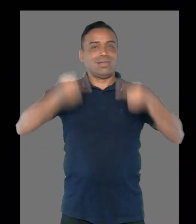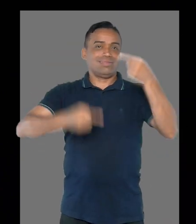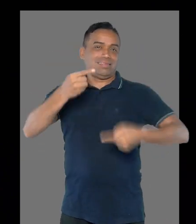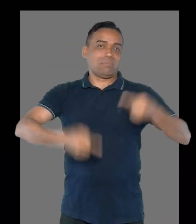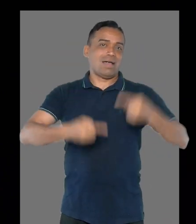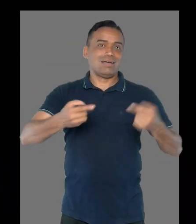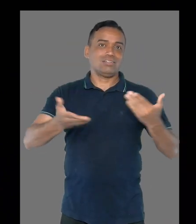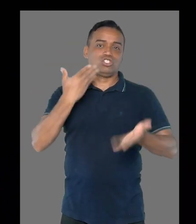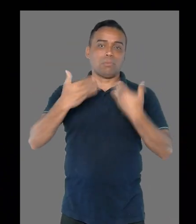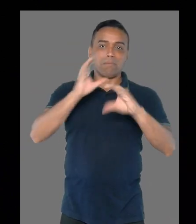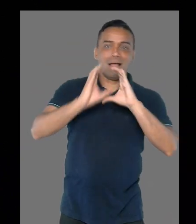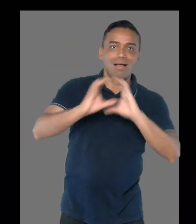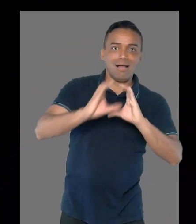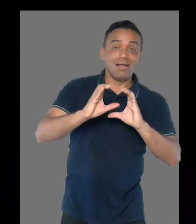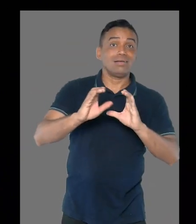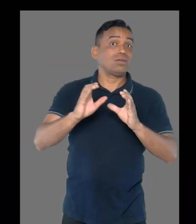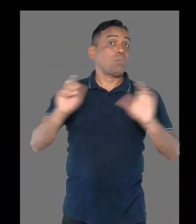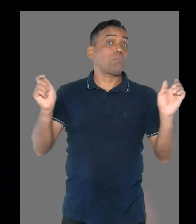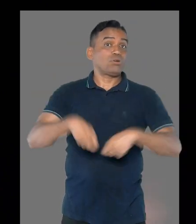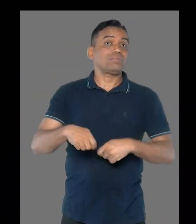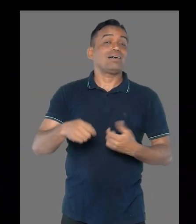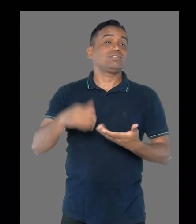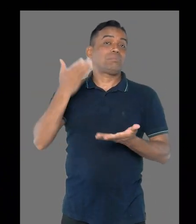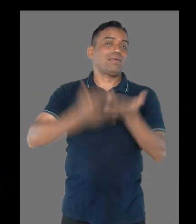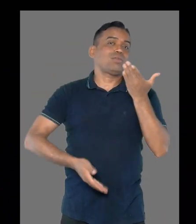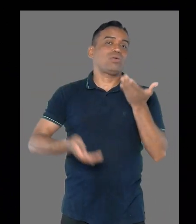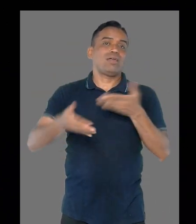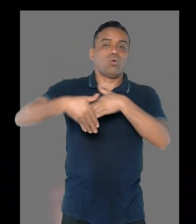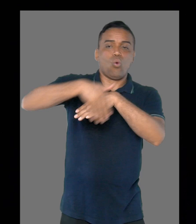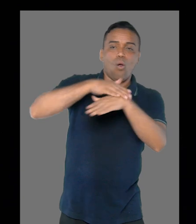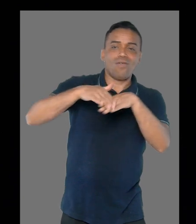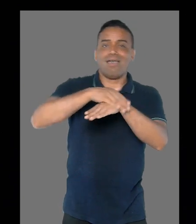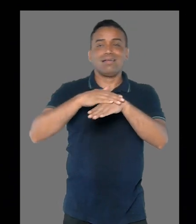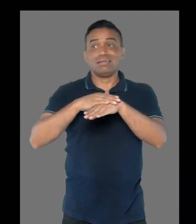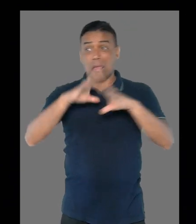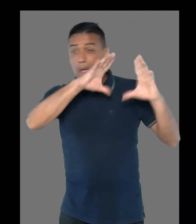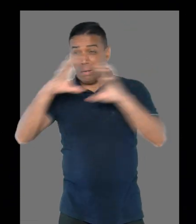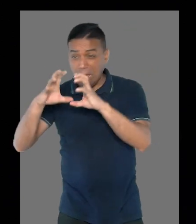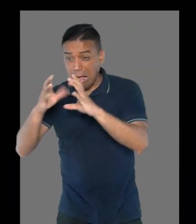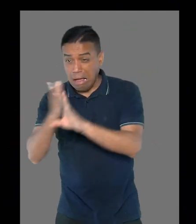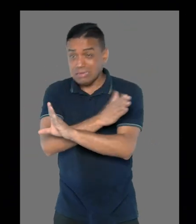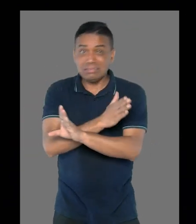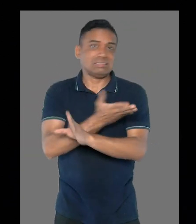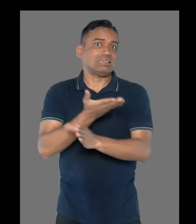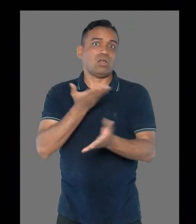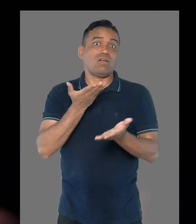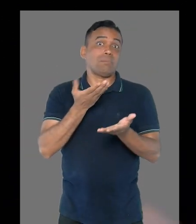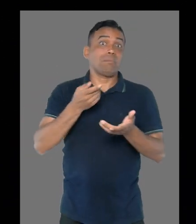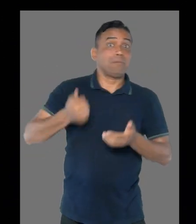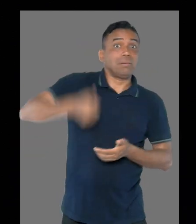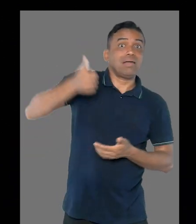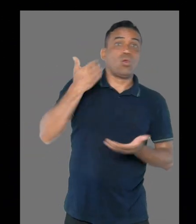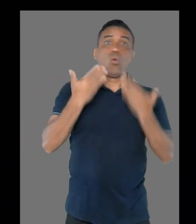sabe? Eu acho que a gente perdeu muita possibilidade no país, nos últimos tempos, de conversa, assim, como se a gente tivesse que brigar antes de conversar,